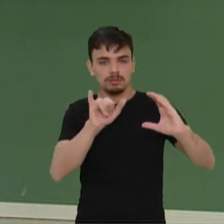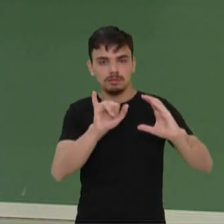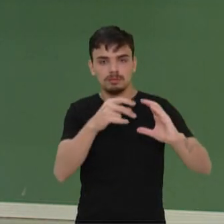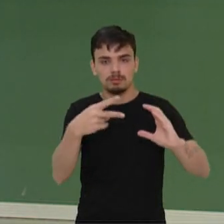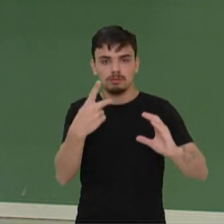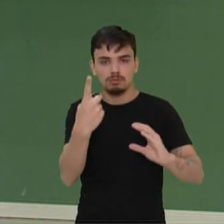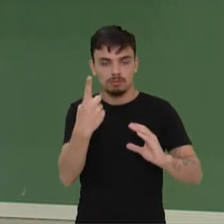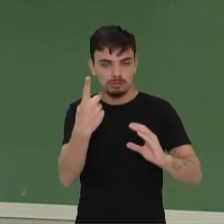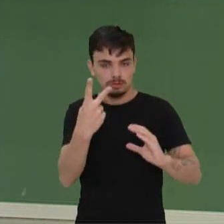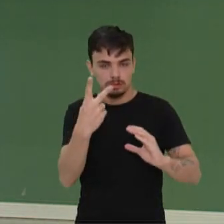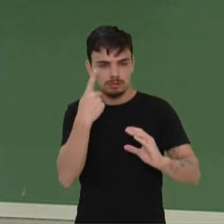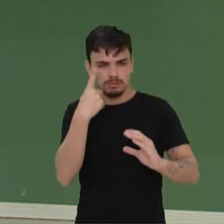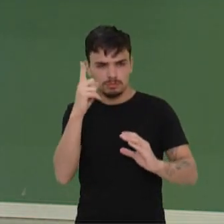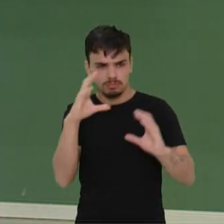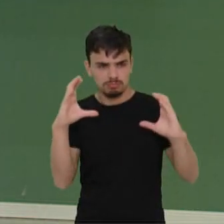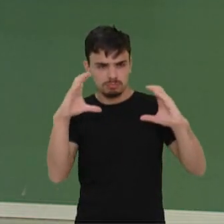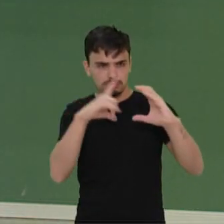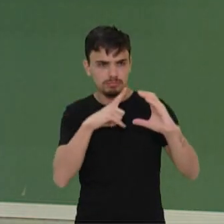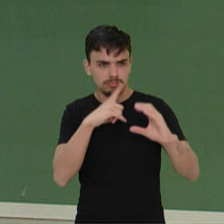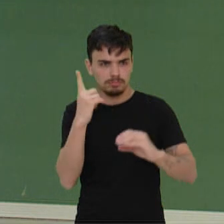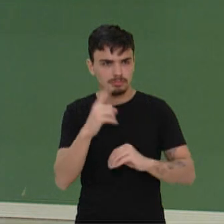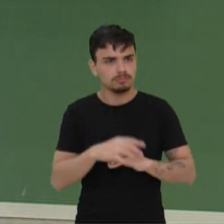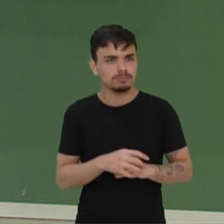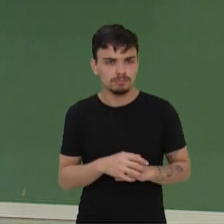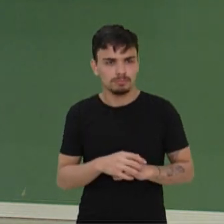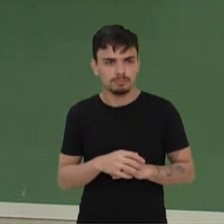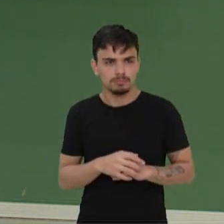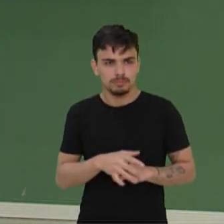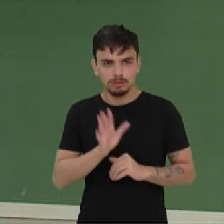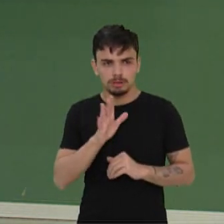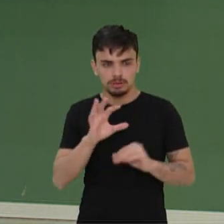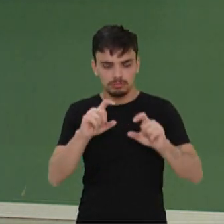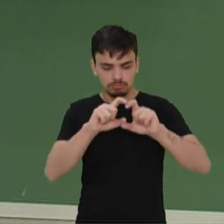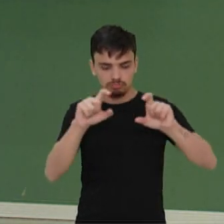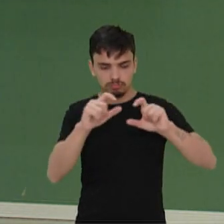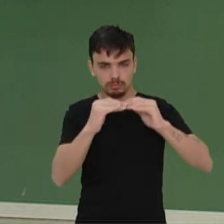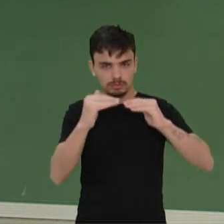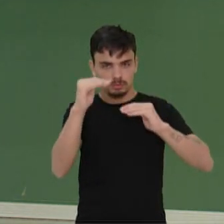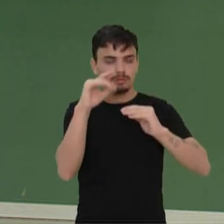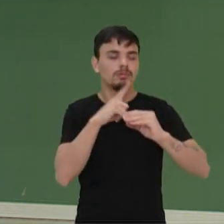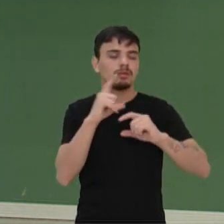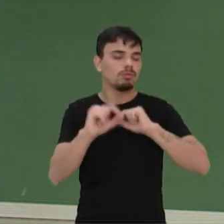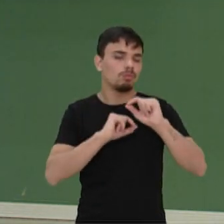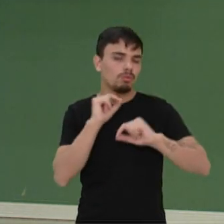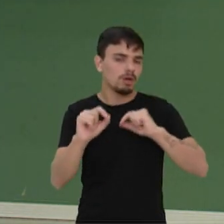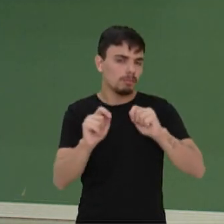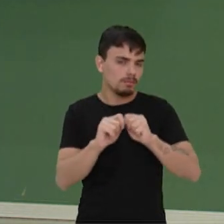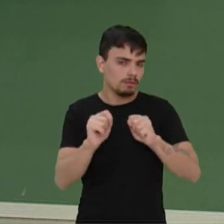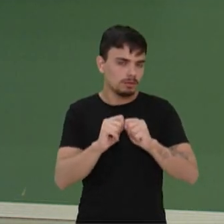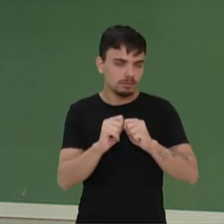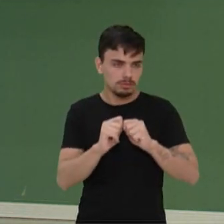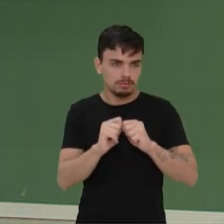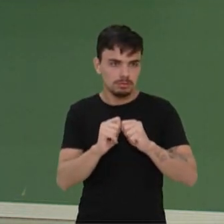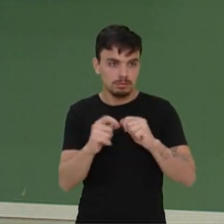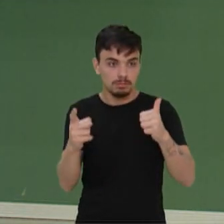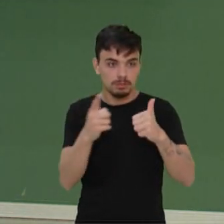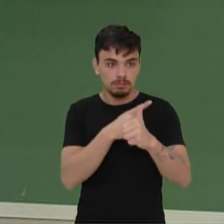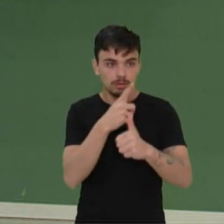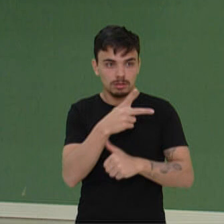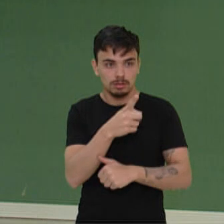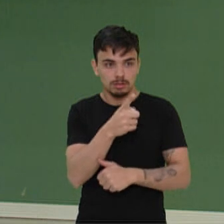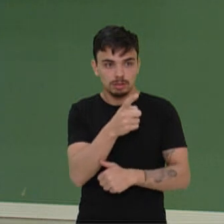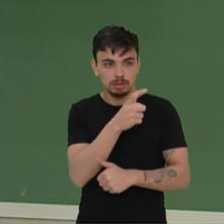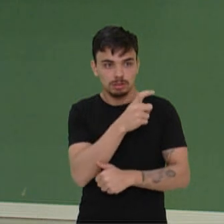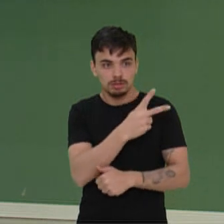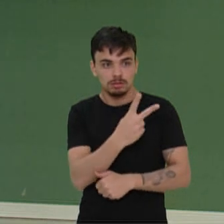2x ao quadrado menos 8x mais 1, né? Tá ali guardadinha para a gente. E aí a gente faz o seguinte, né? A primeira formulazinha, xv igual,